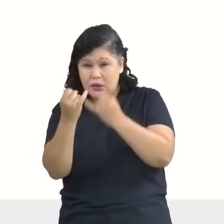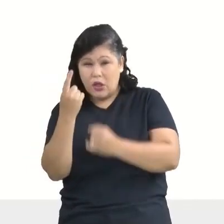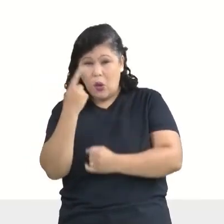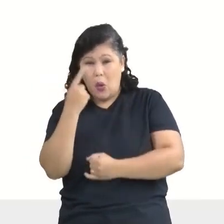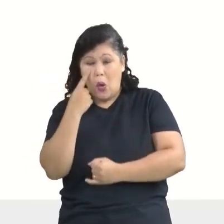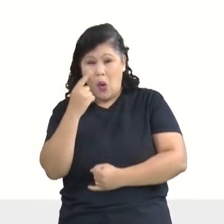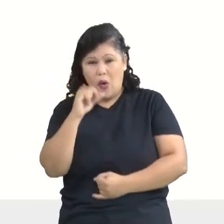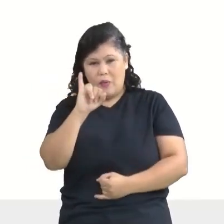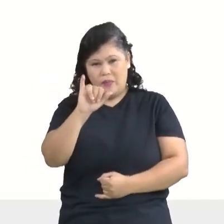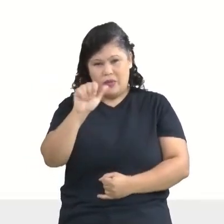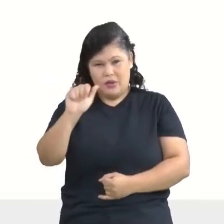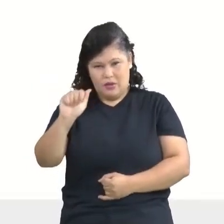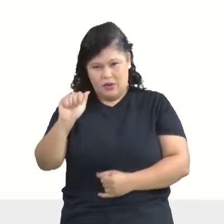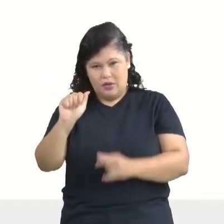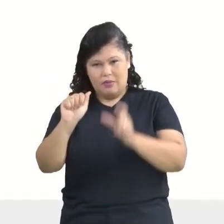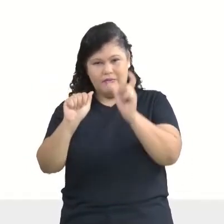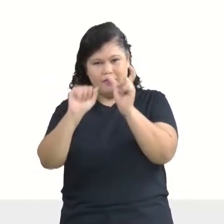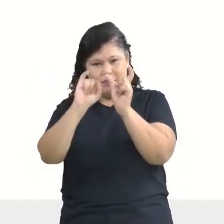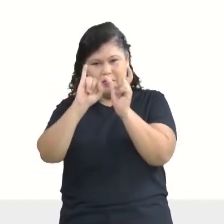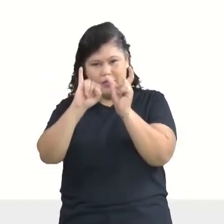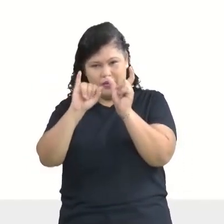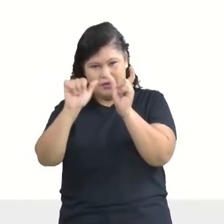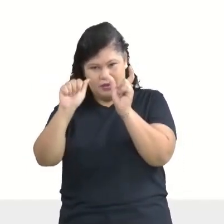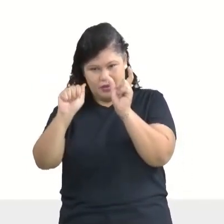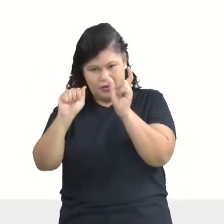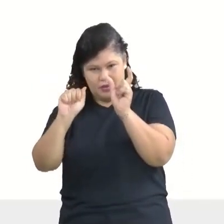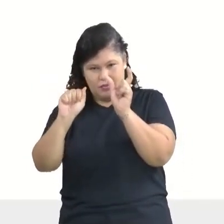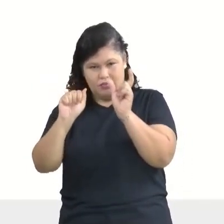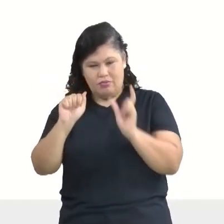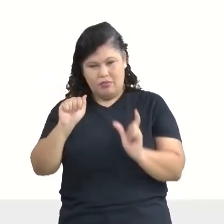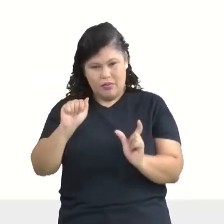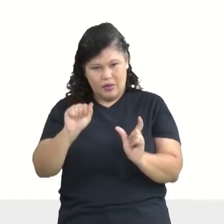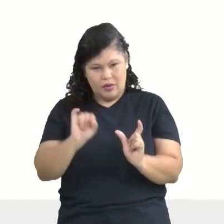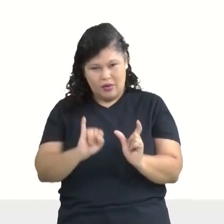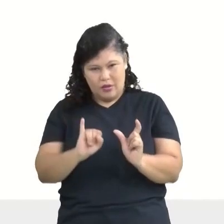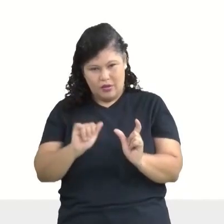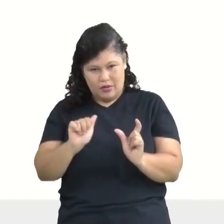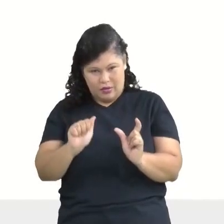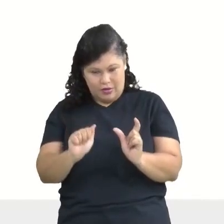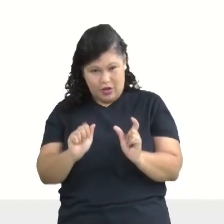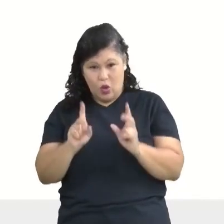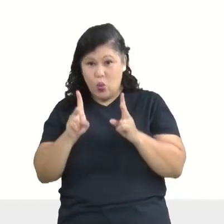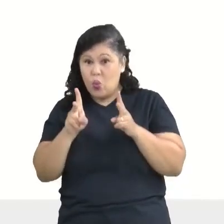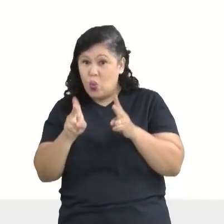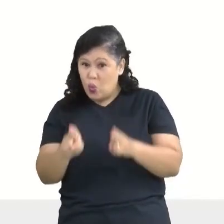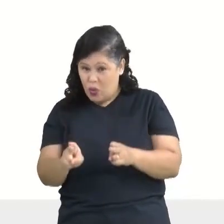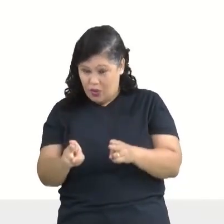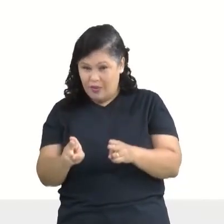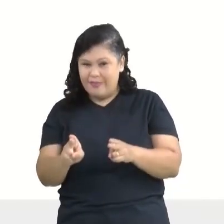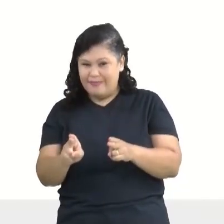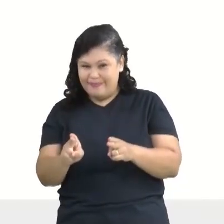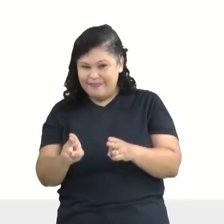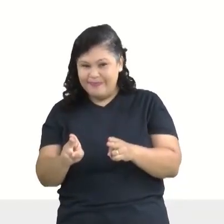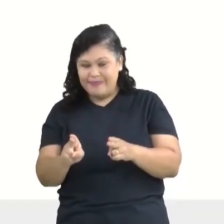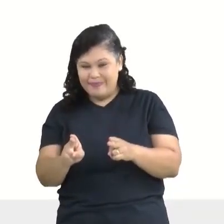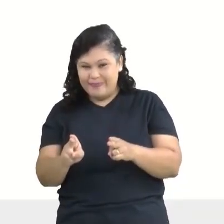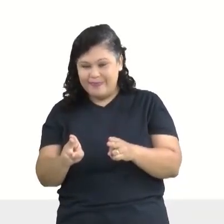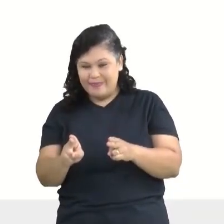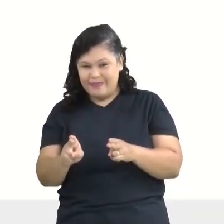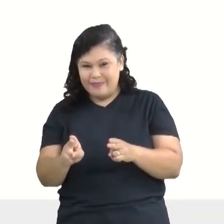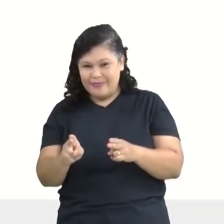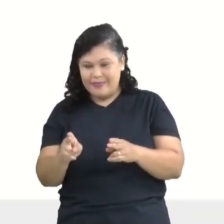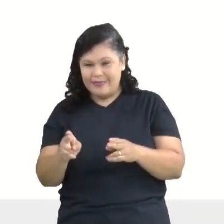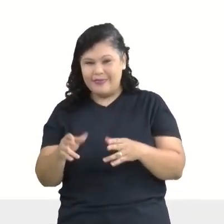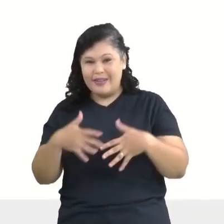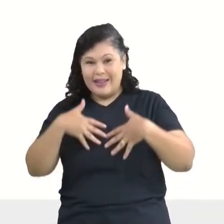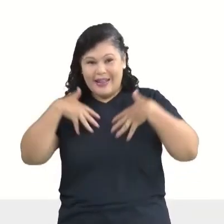Terminou com essas duas vogais, ia e ia na palavra alegria e